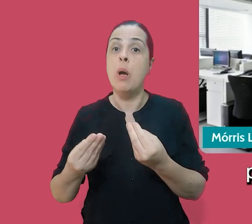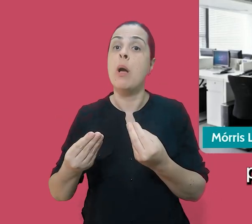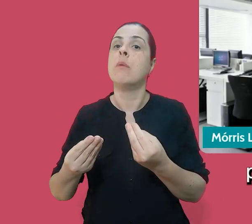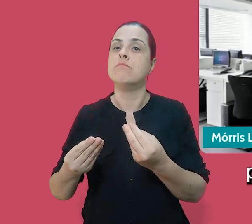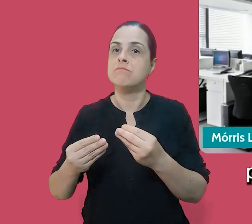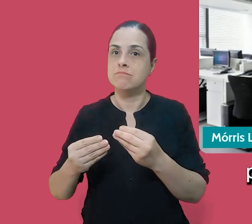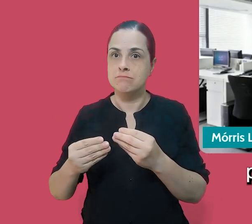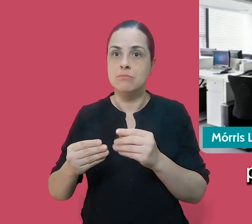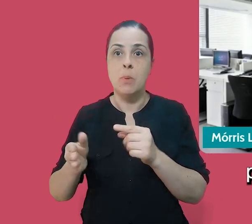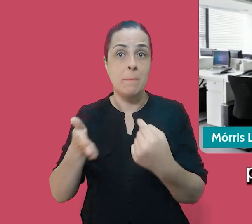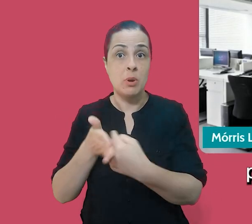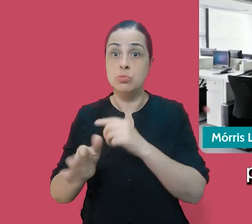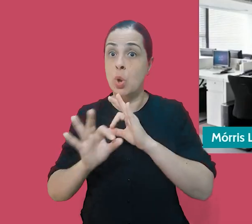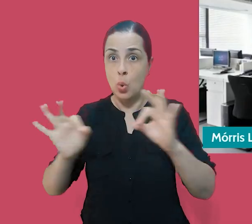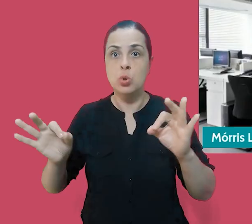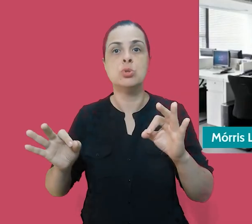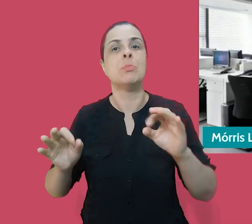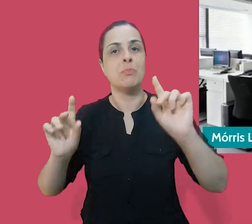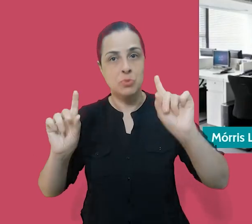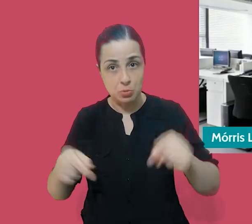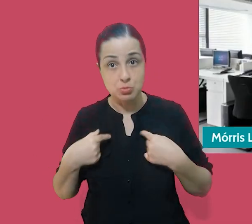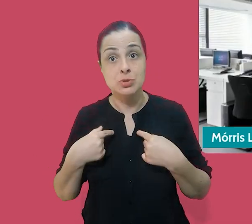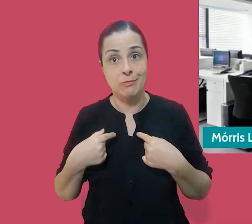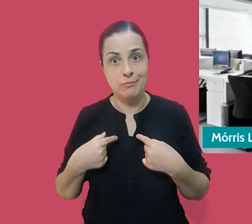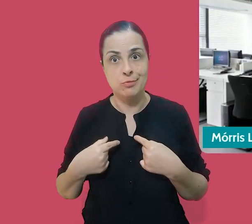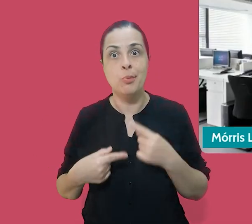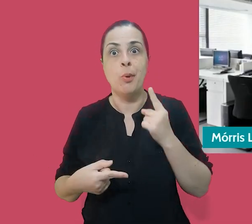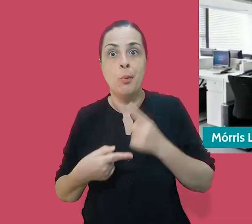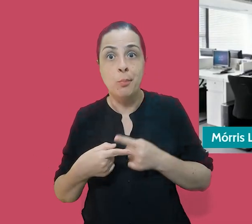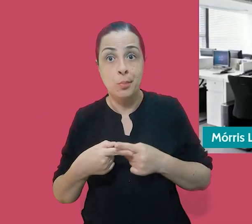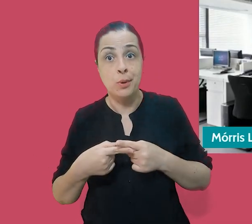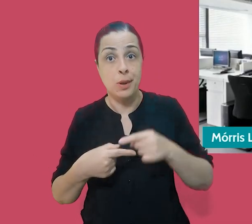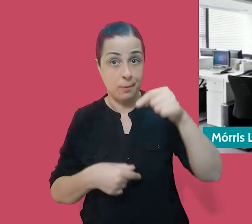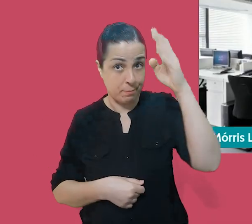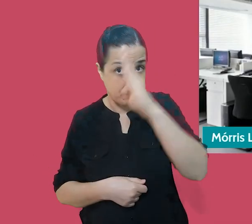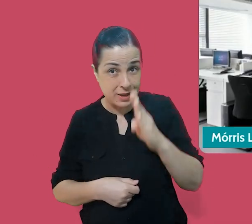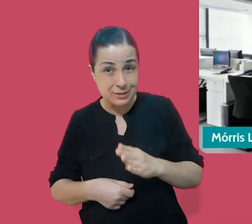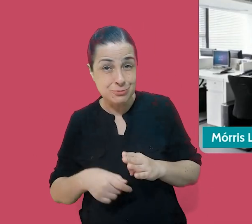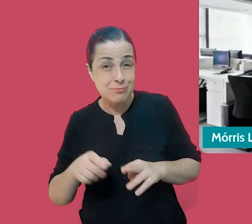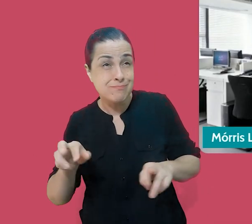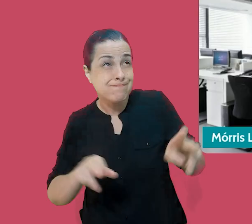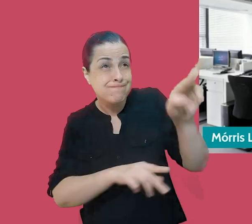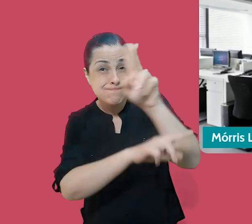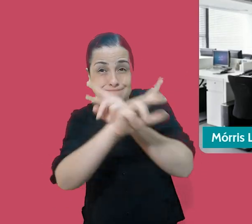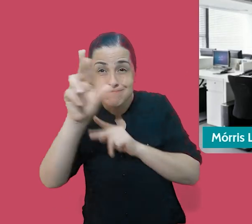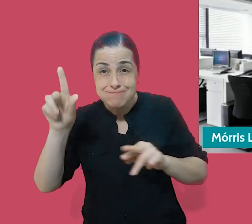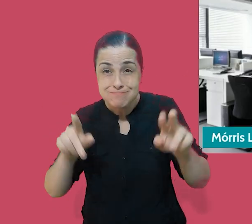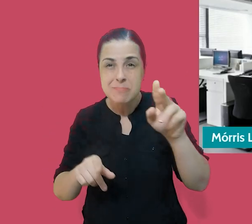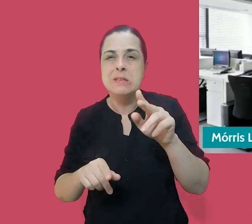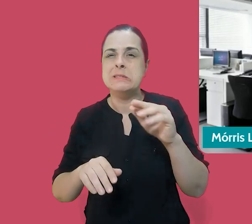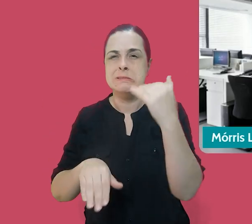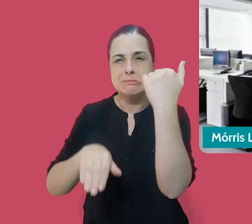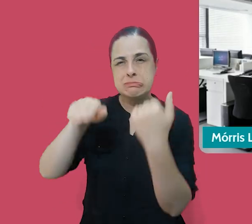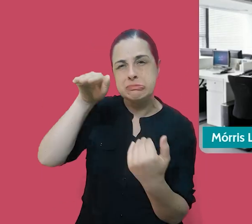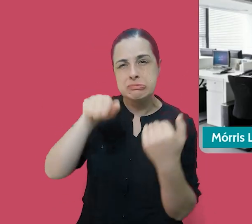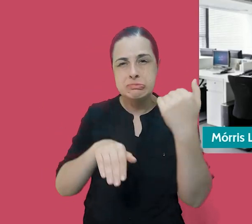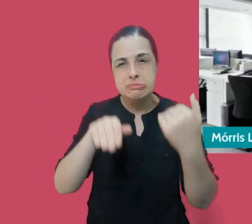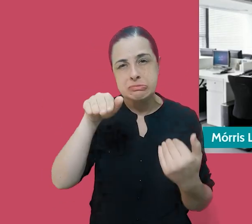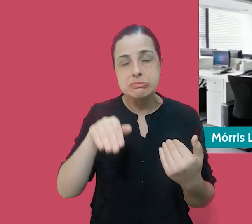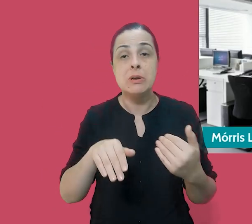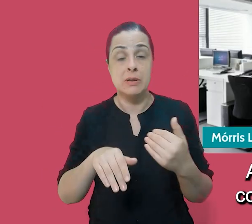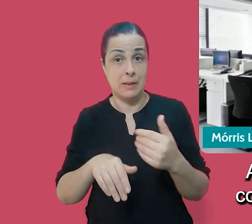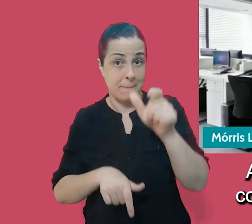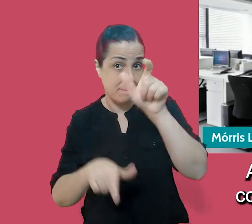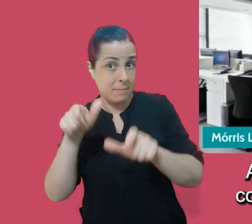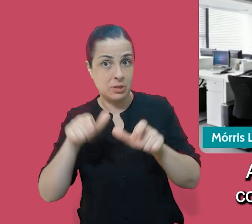porque realmente a gente está num país que tem muita diversidade, muitas diferenças e muita desigualdade. E aí, às vezes, as pessoas